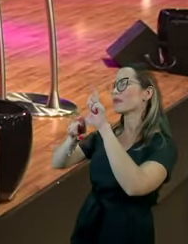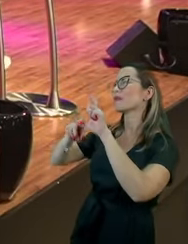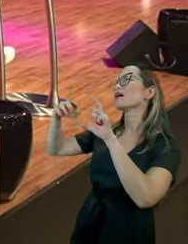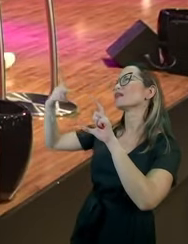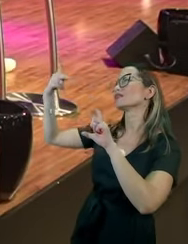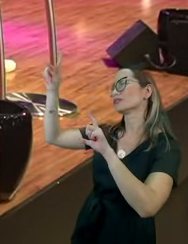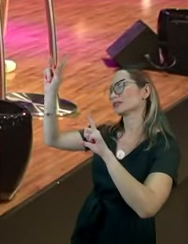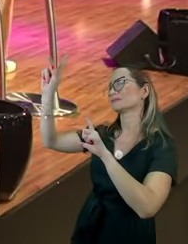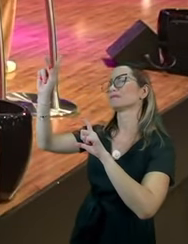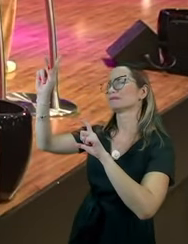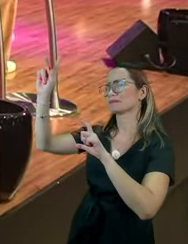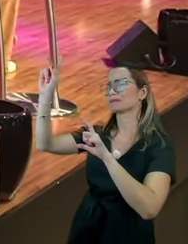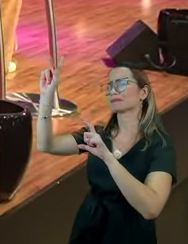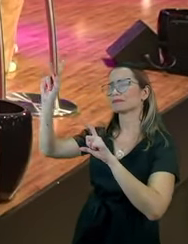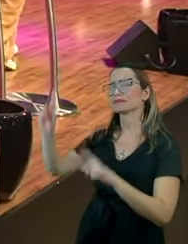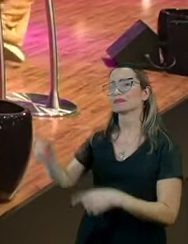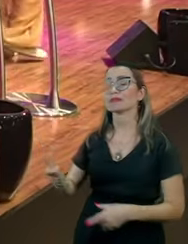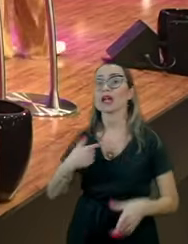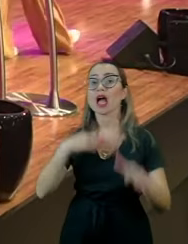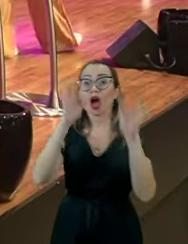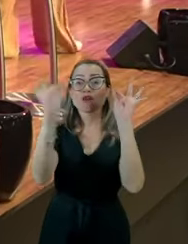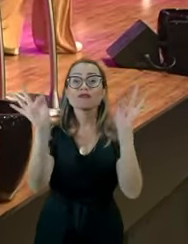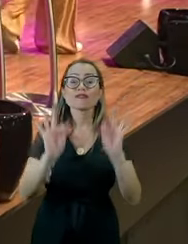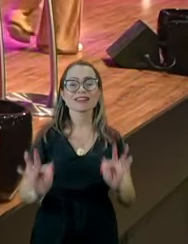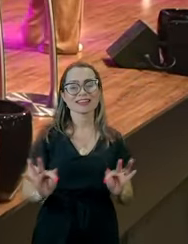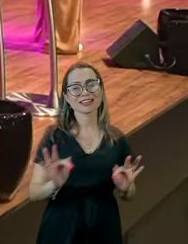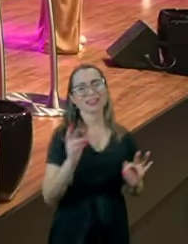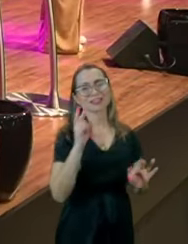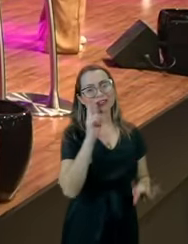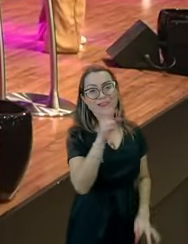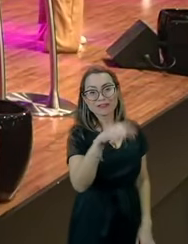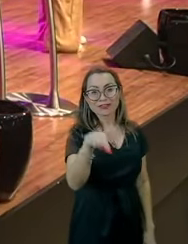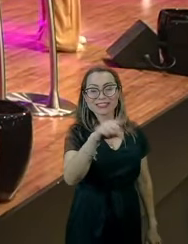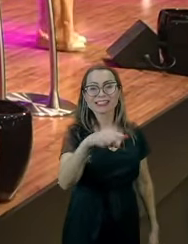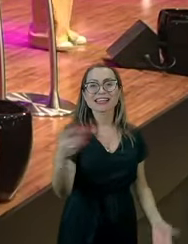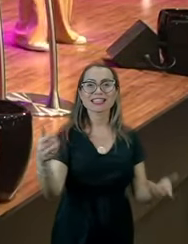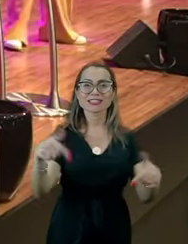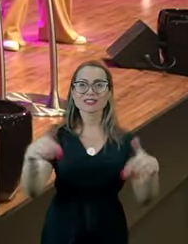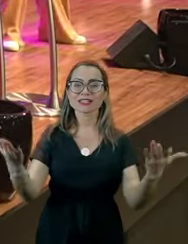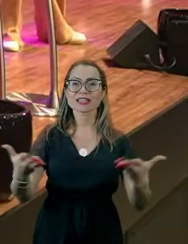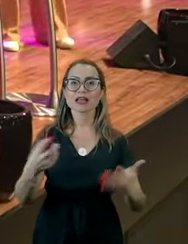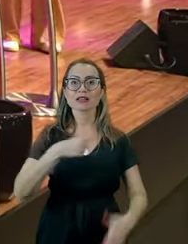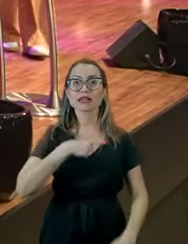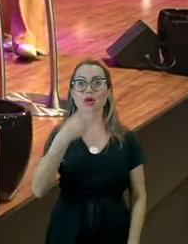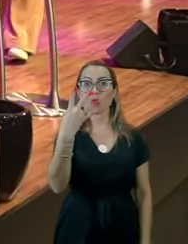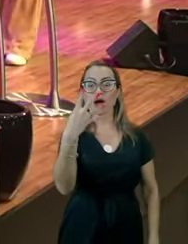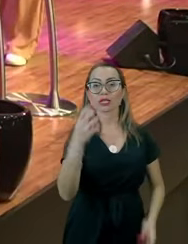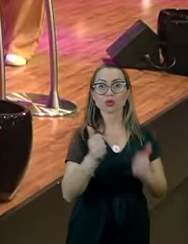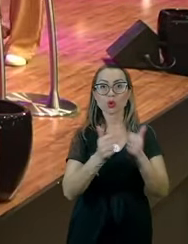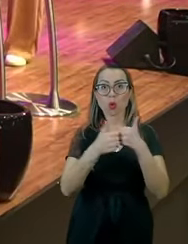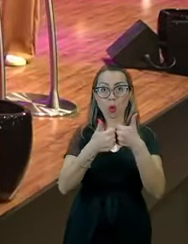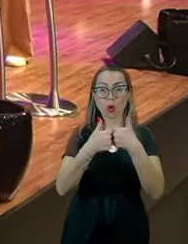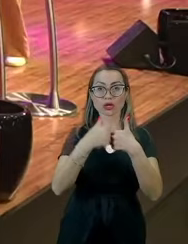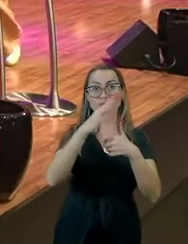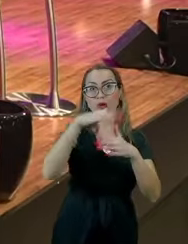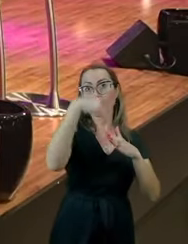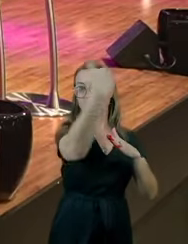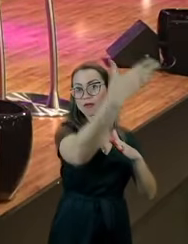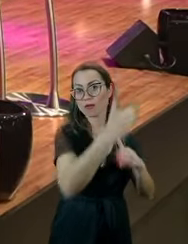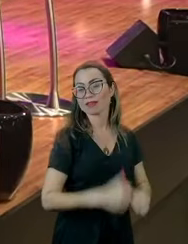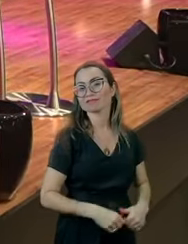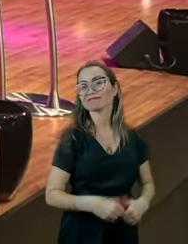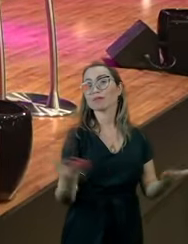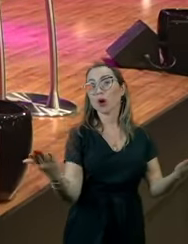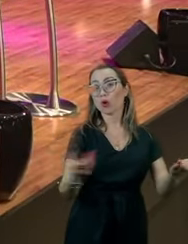feliz de receber você aqui. Eu sei que hoje tem muita visitante, porque tem 4 ônibus lá fora, gente.